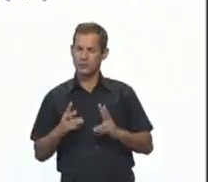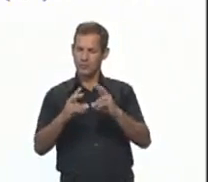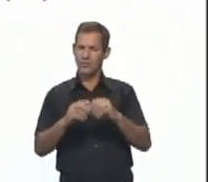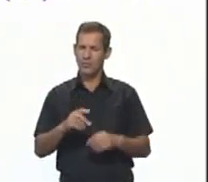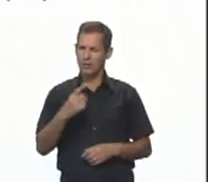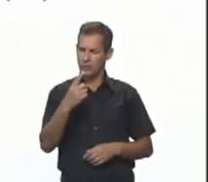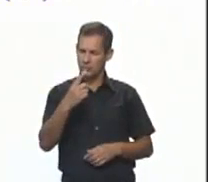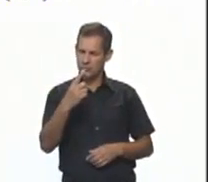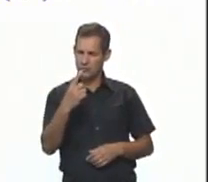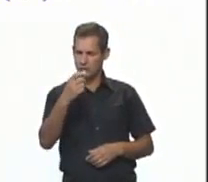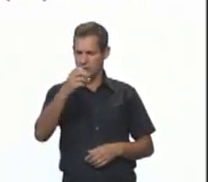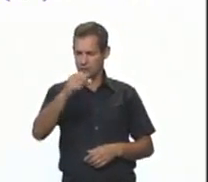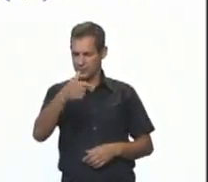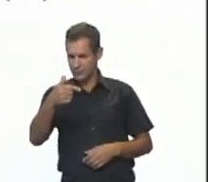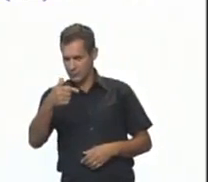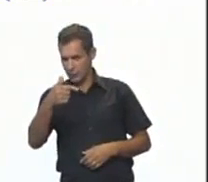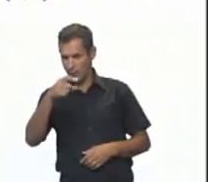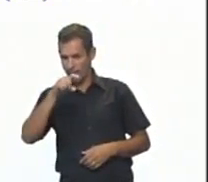R$